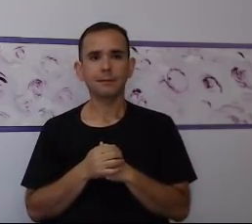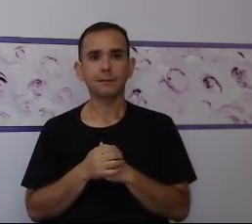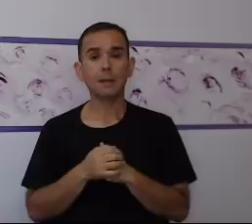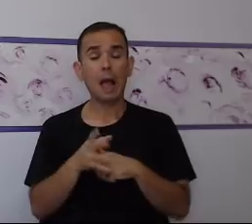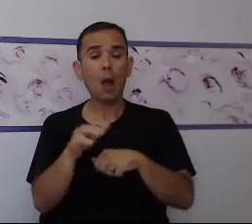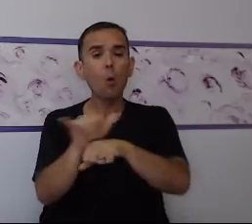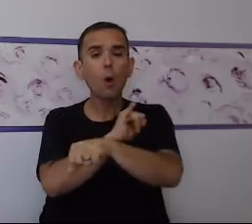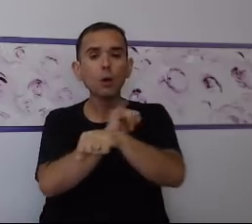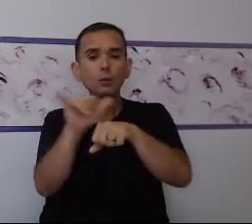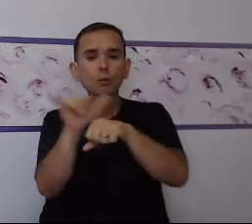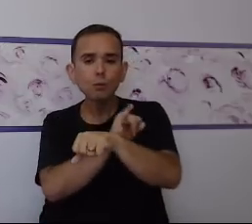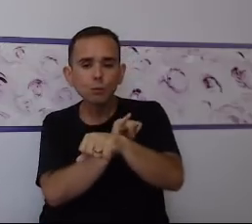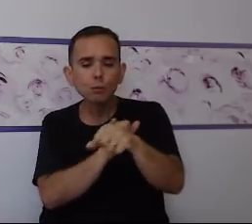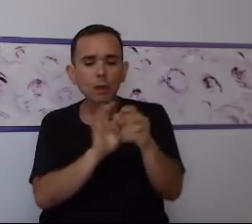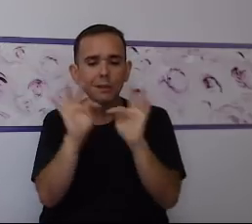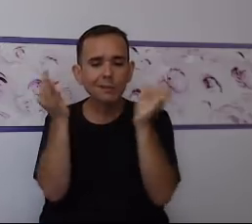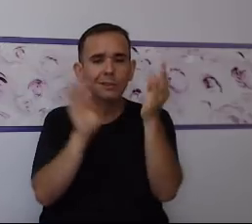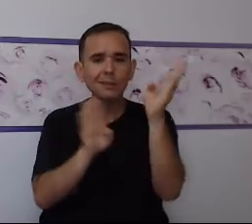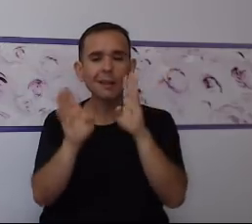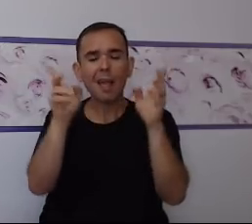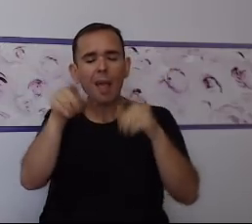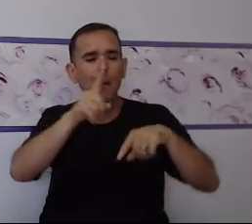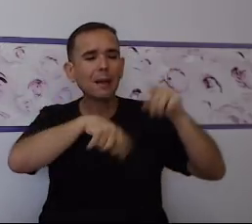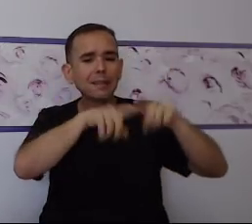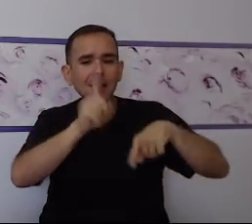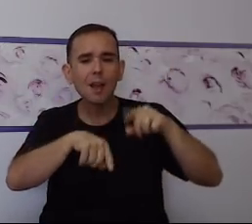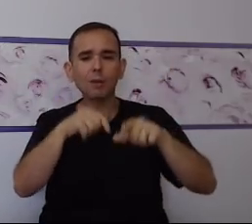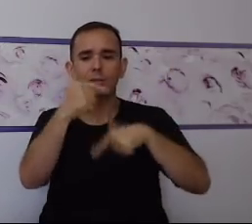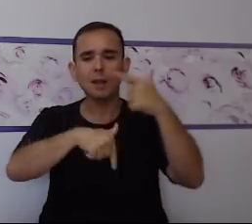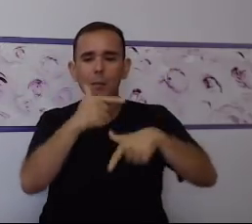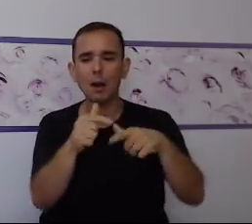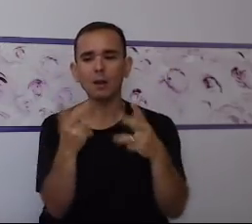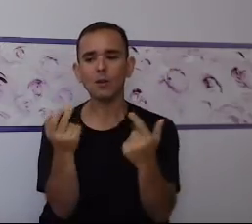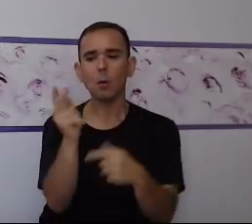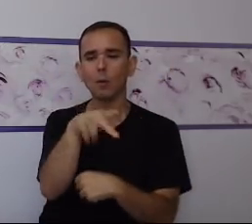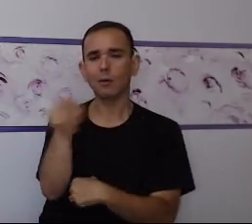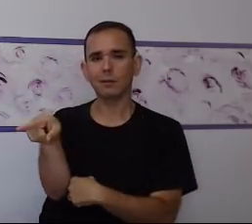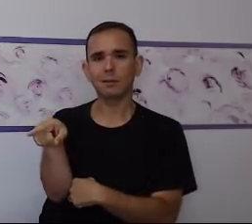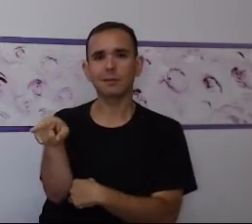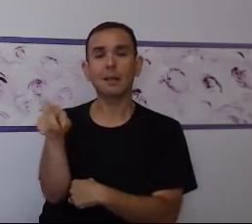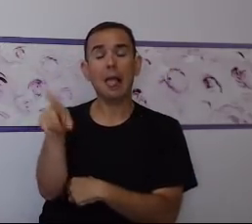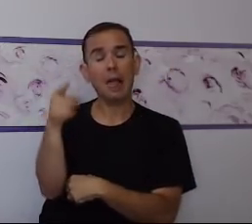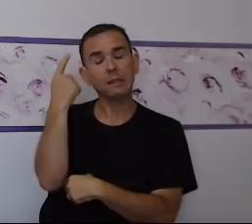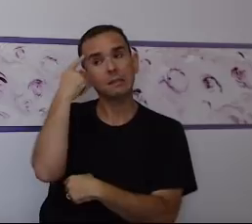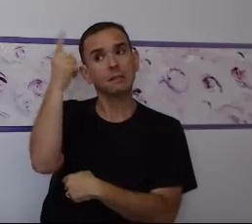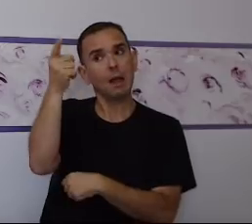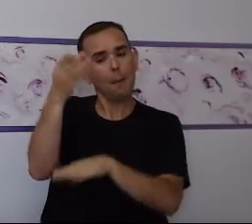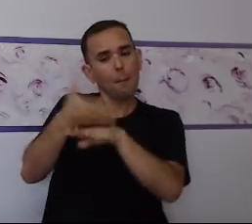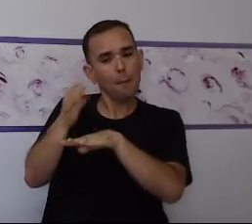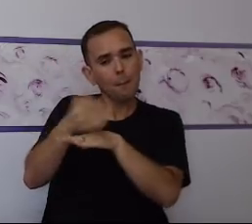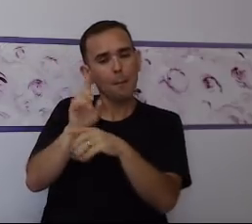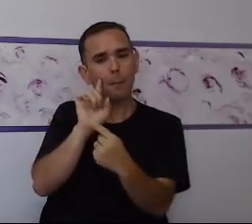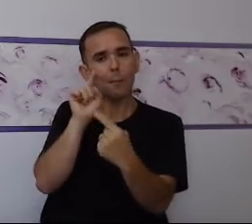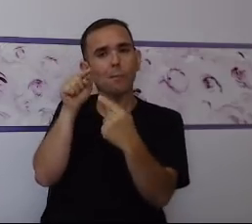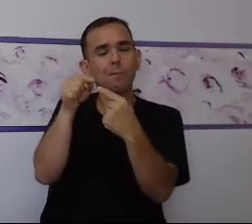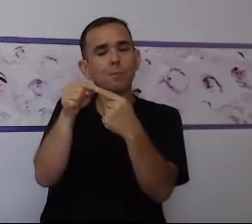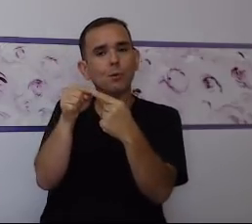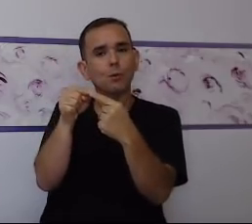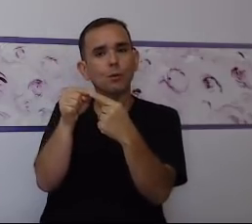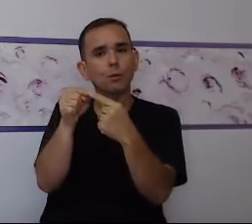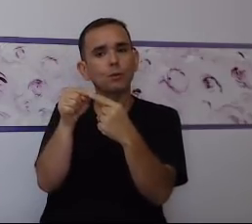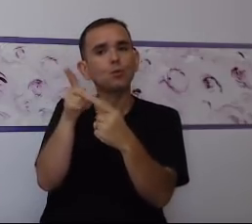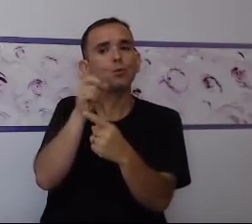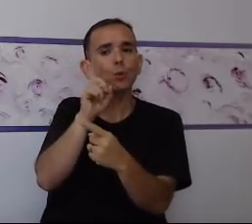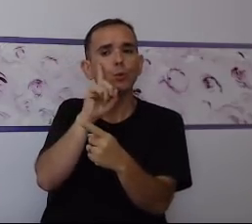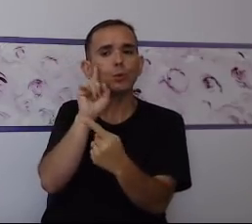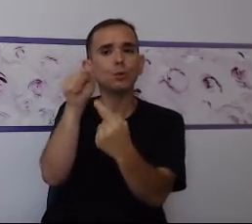Os recursos da tecnologia assistiva são objetos de trabalho dos professores, pois estratégias e práticas fazem parte de sua